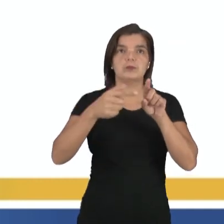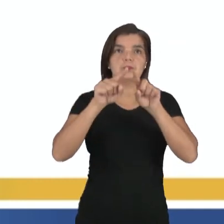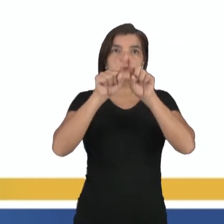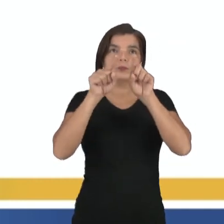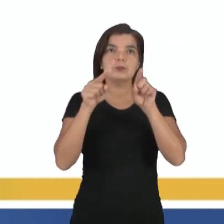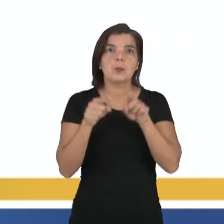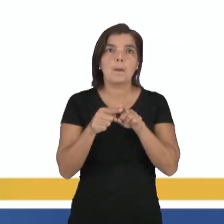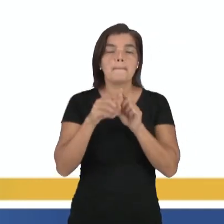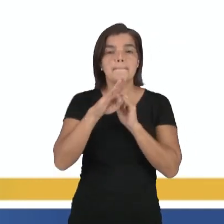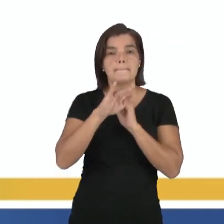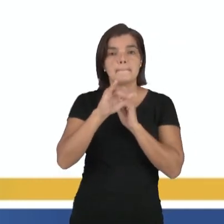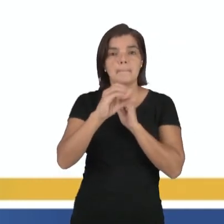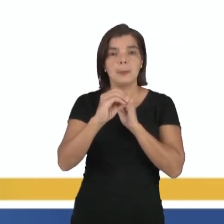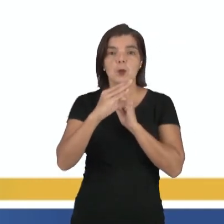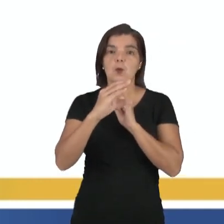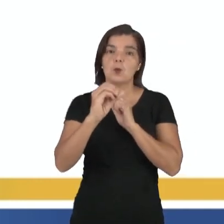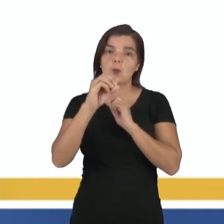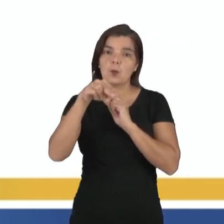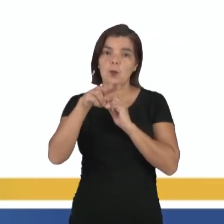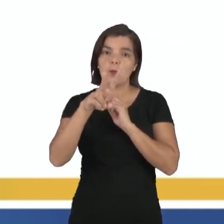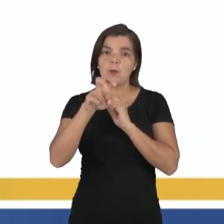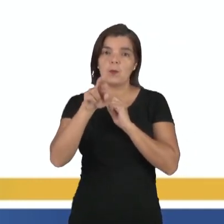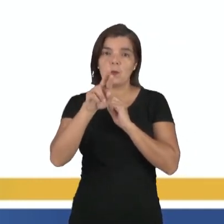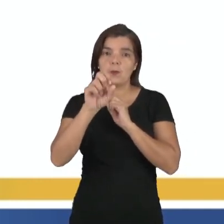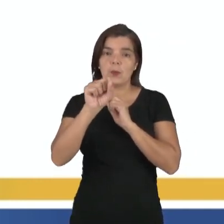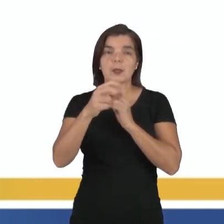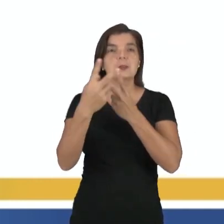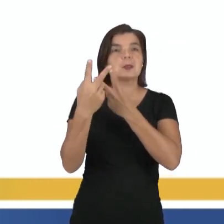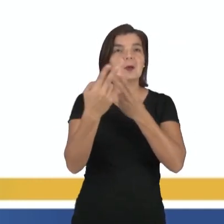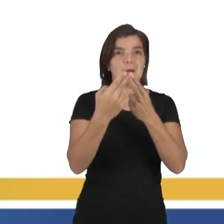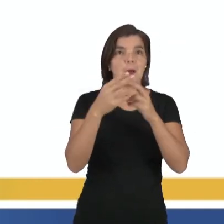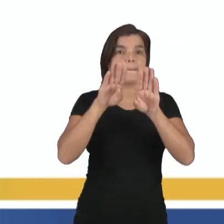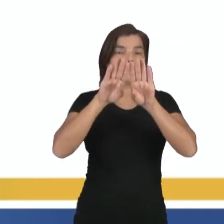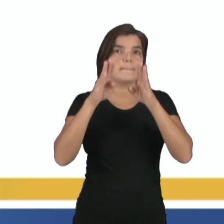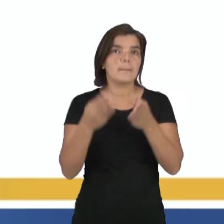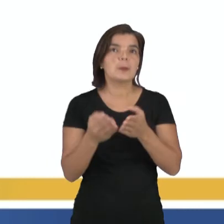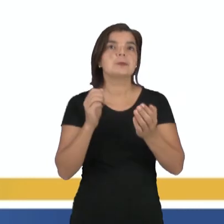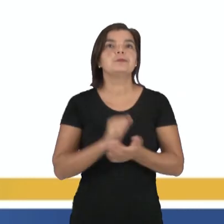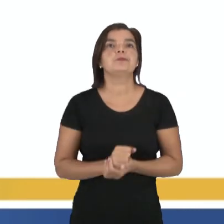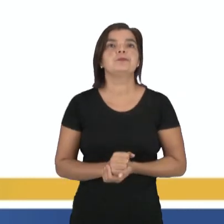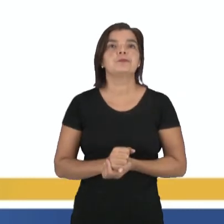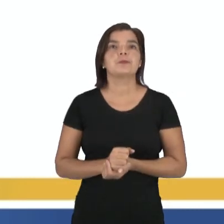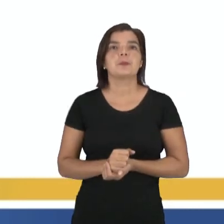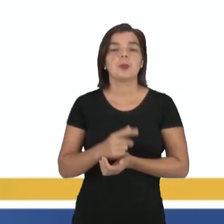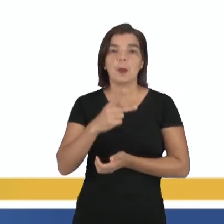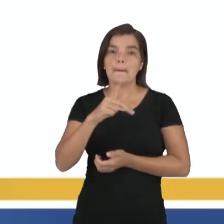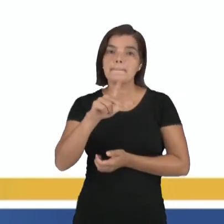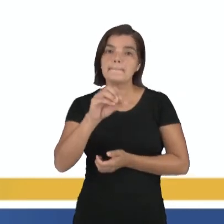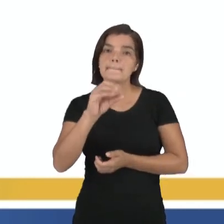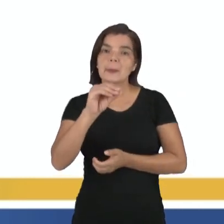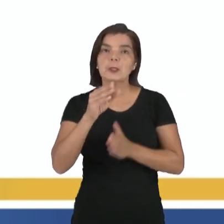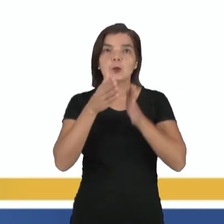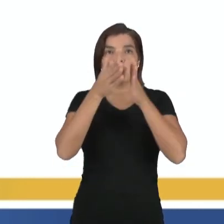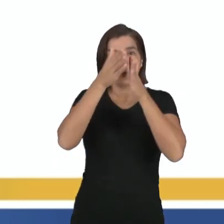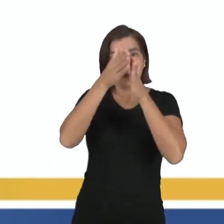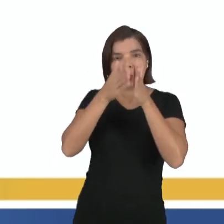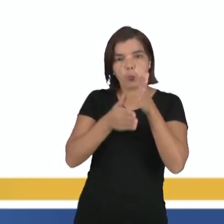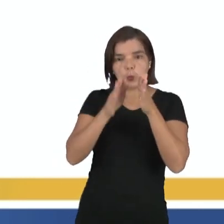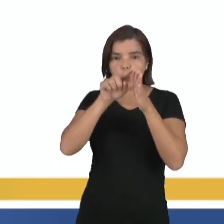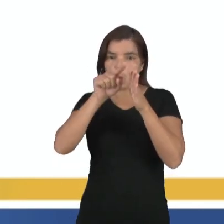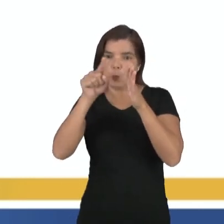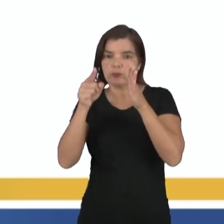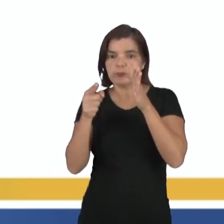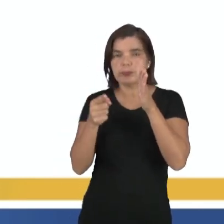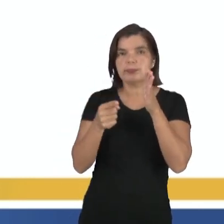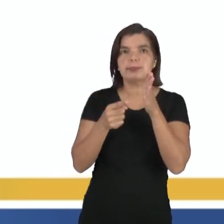lente biconvexa, que tu verifica que a curva é exatamente igual à curva para fora. A lente plano-convexa é um lado plano e o